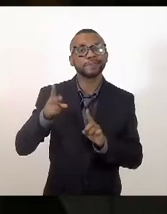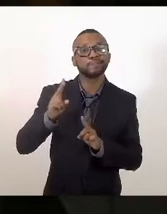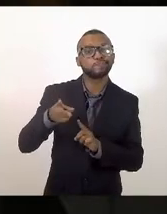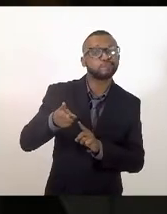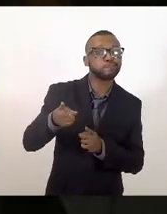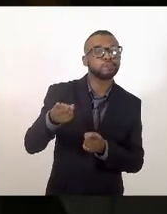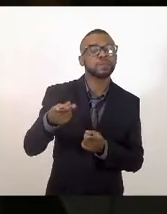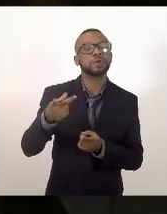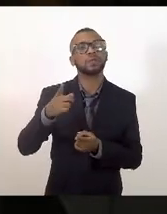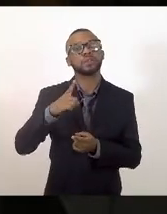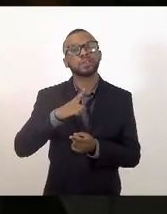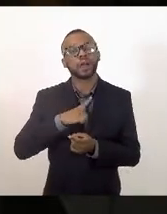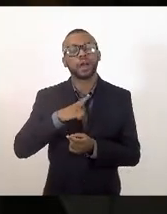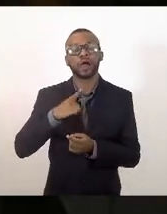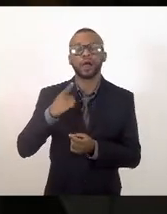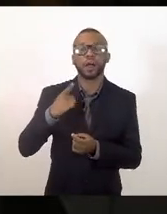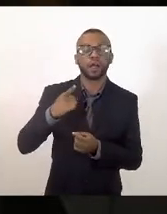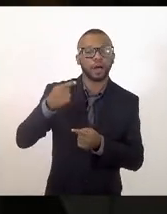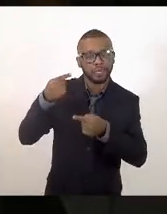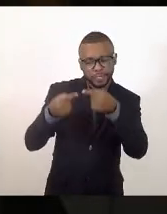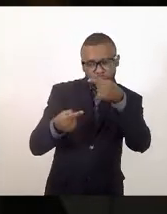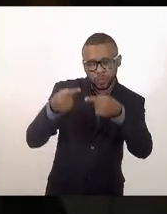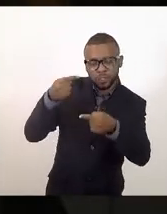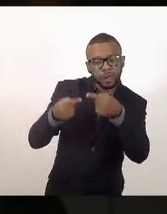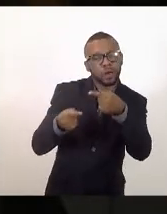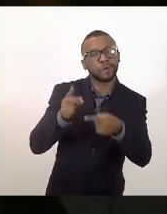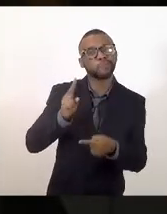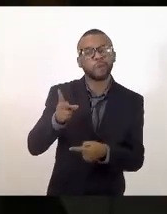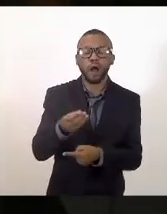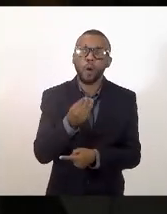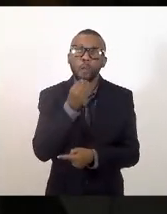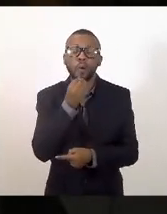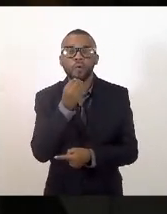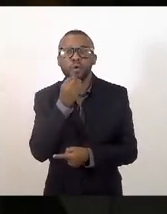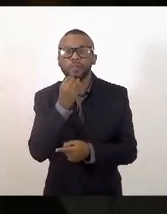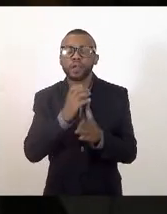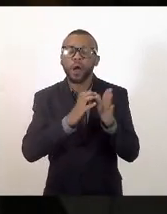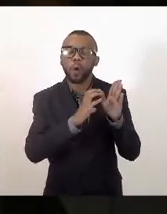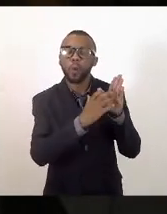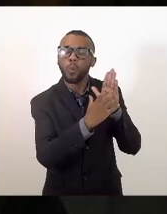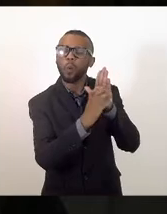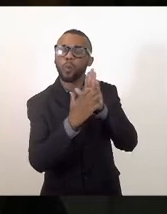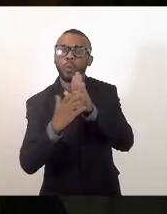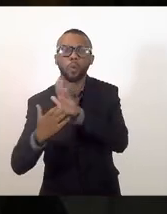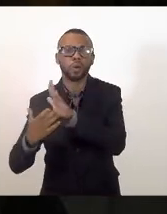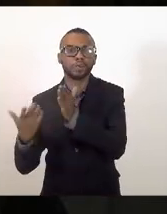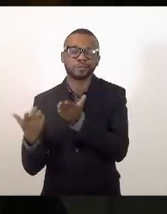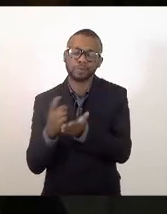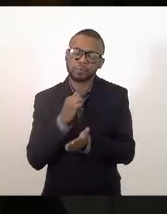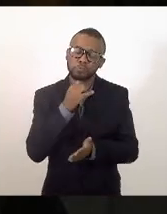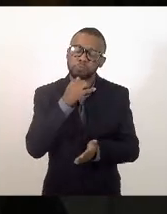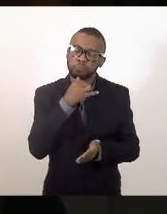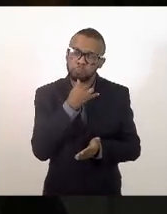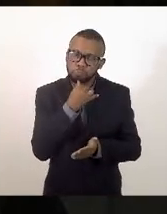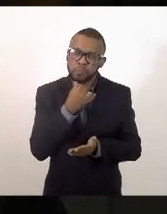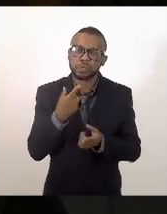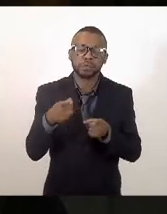mas se manteve vivo a possibilidade das coligações. Infelizmente